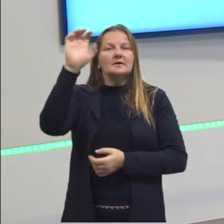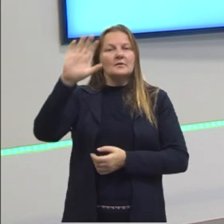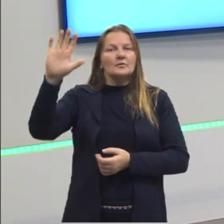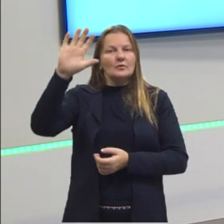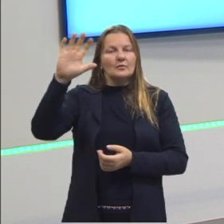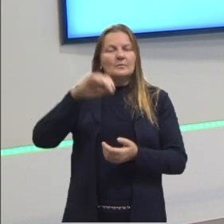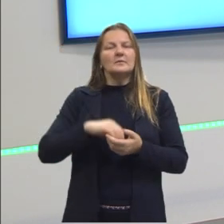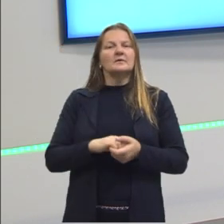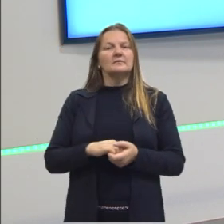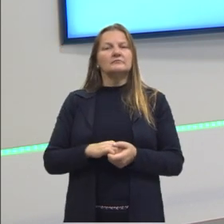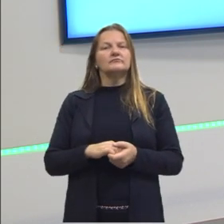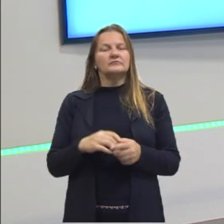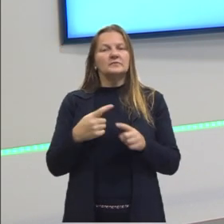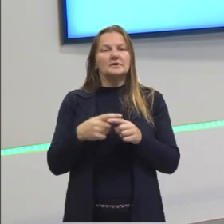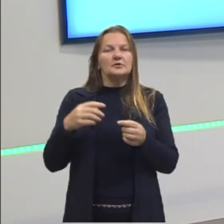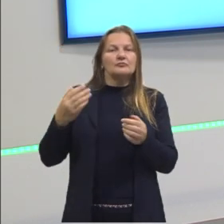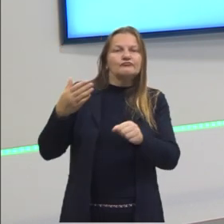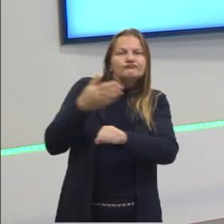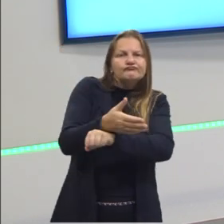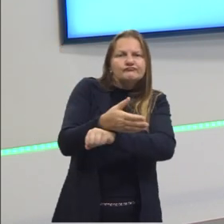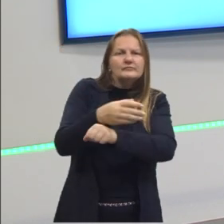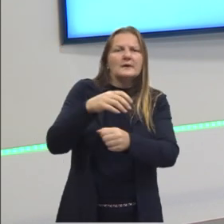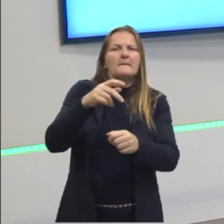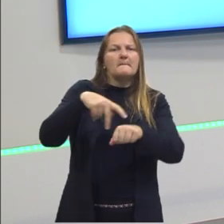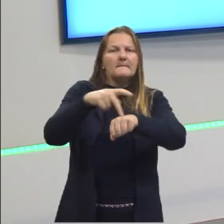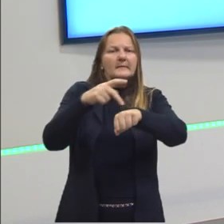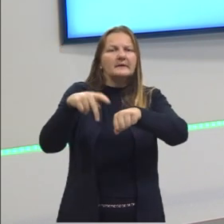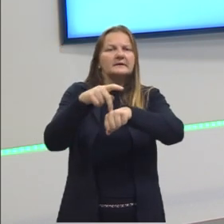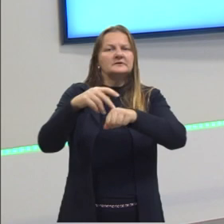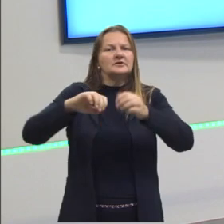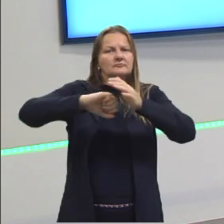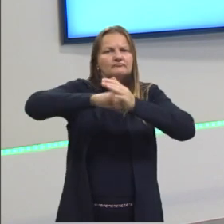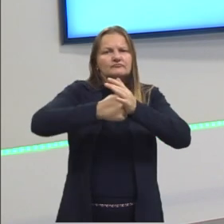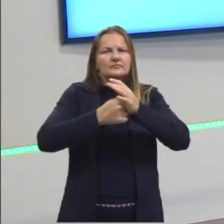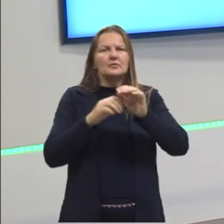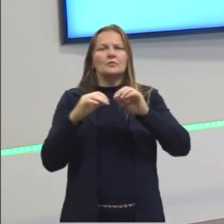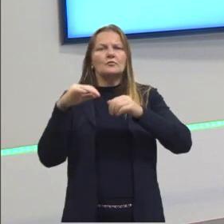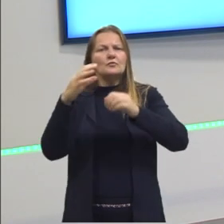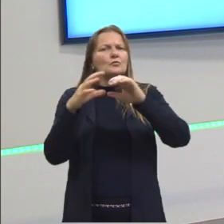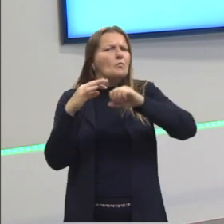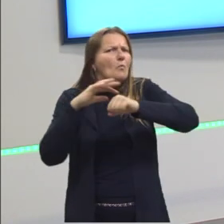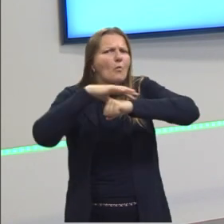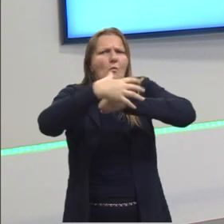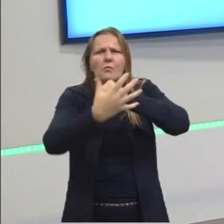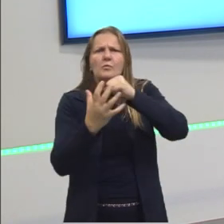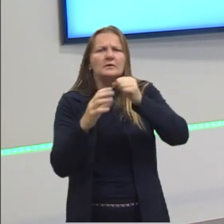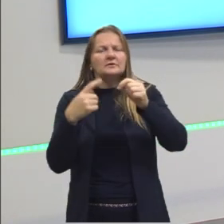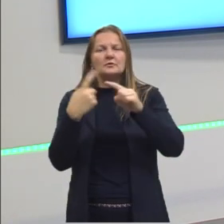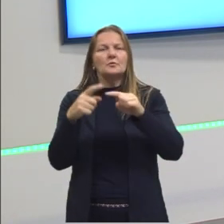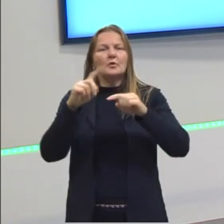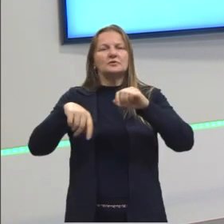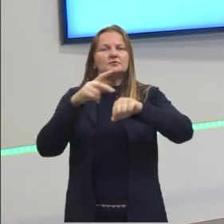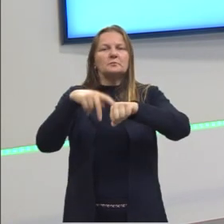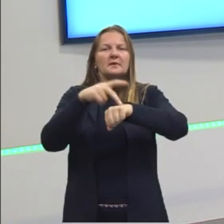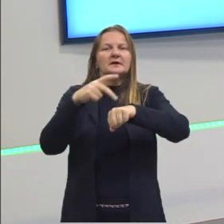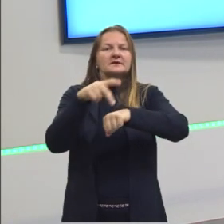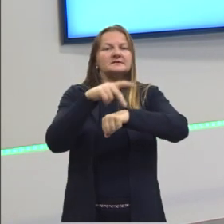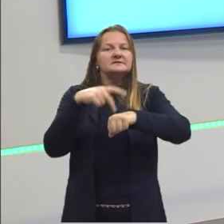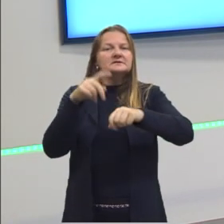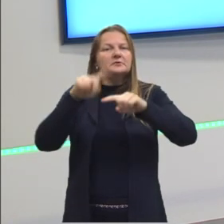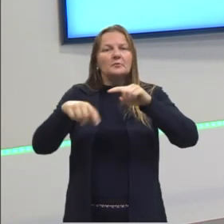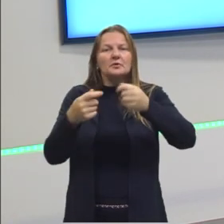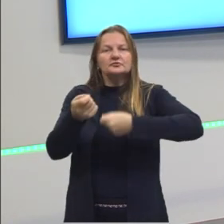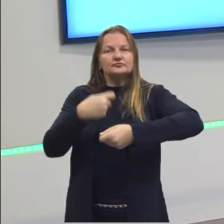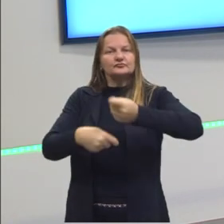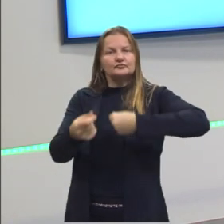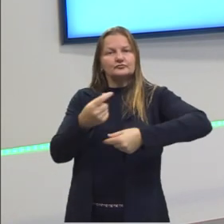invadir os outros países ele estabelece um bloqueio continental em que ele proíbe os países fazerem comércio